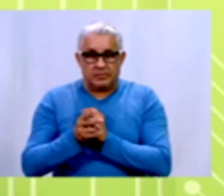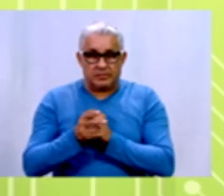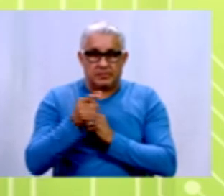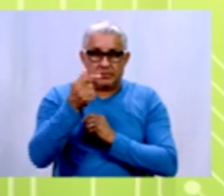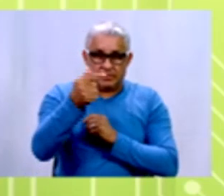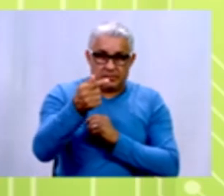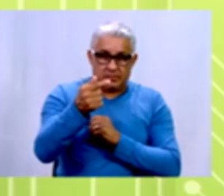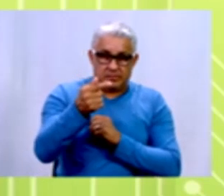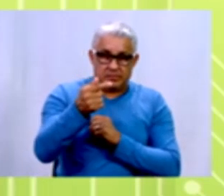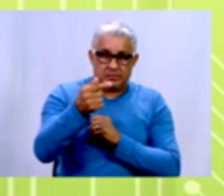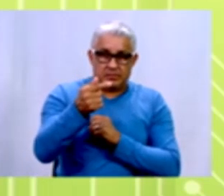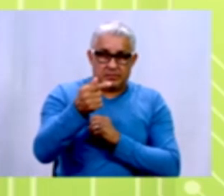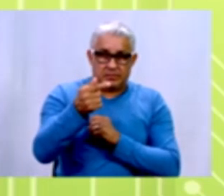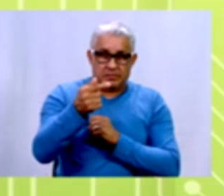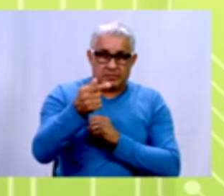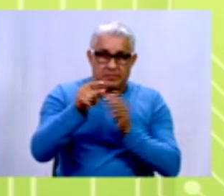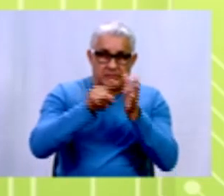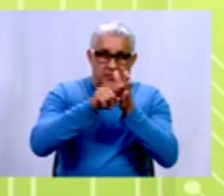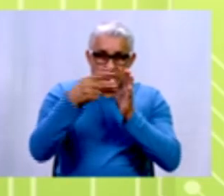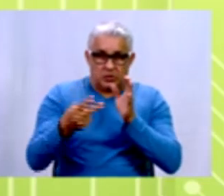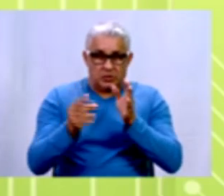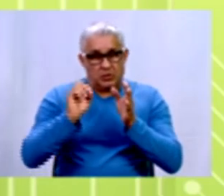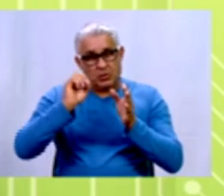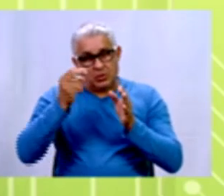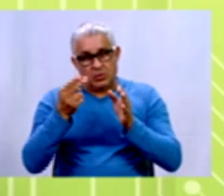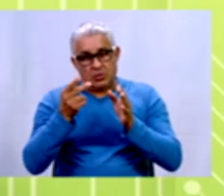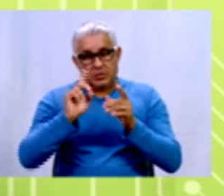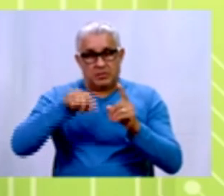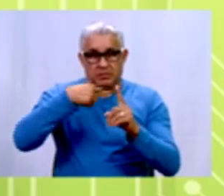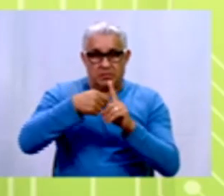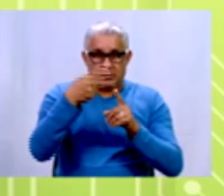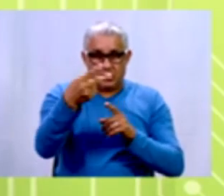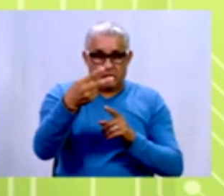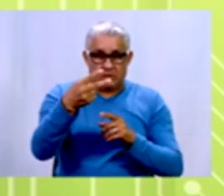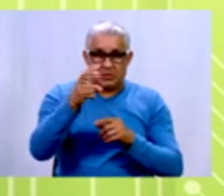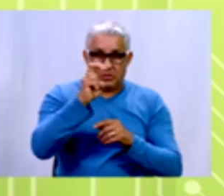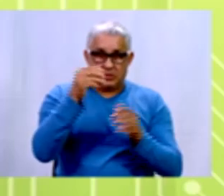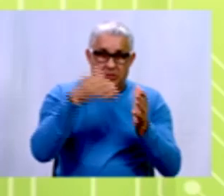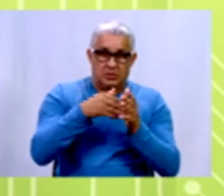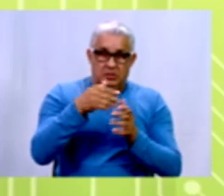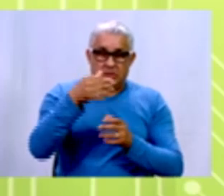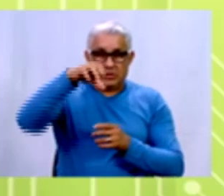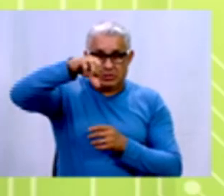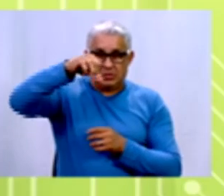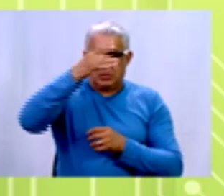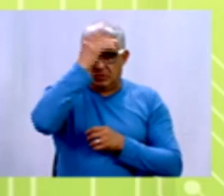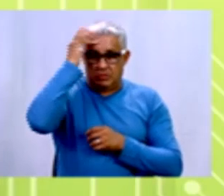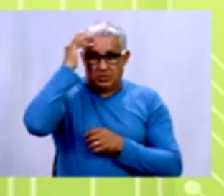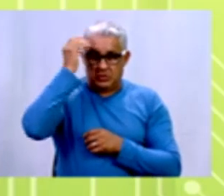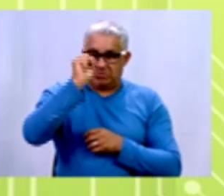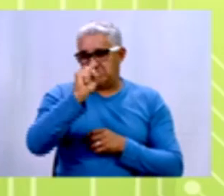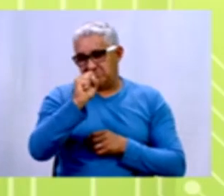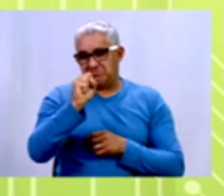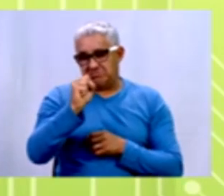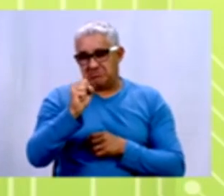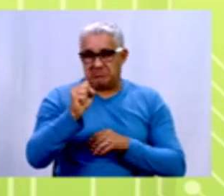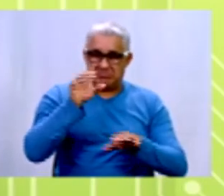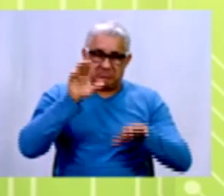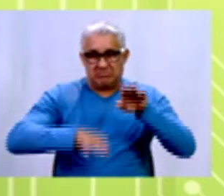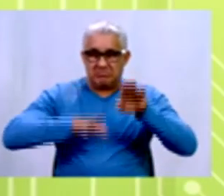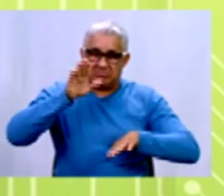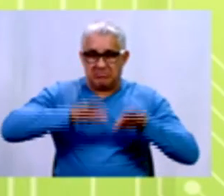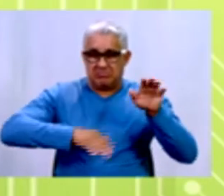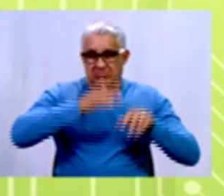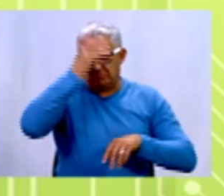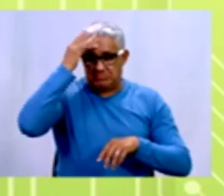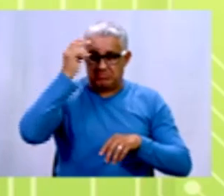com menos 2 ou mais 2. Então posso ter um time com 5, 7 ou 9, tá? 8, e aí variando, né, aí